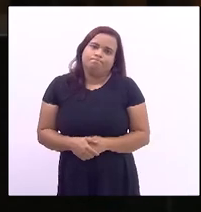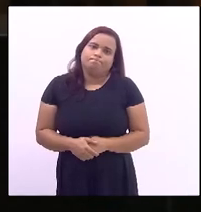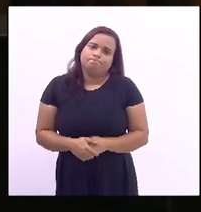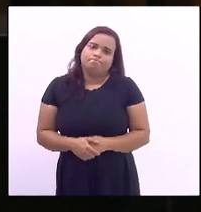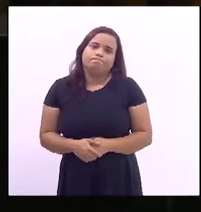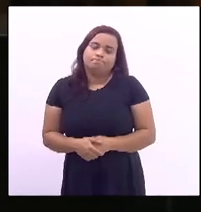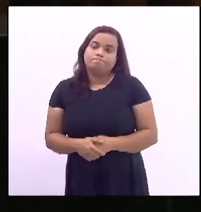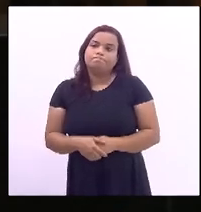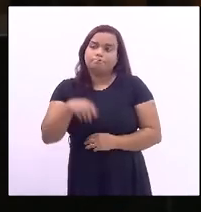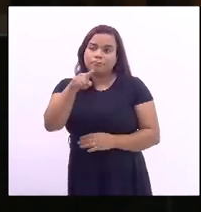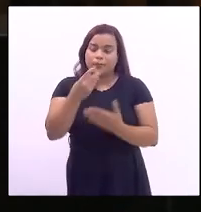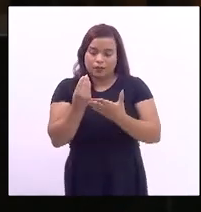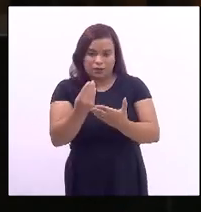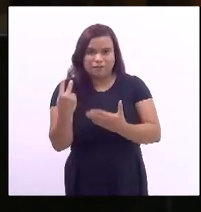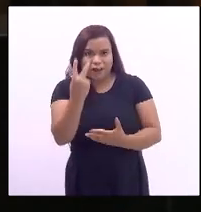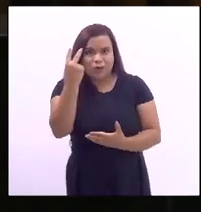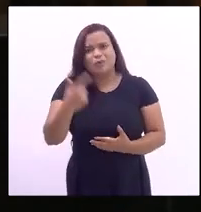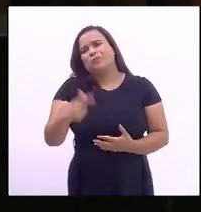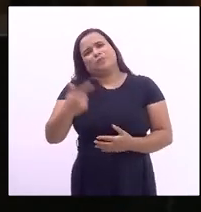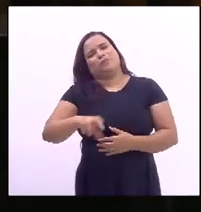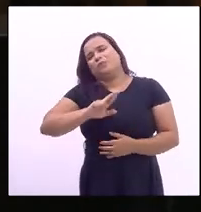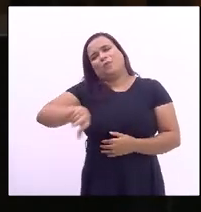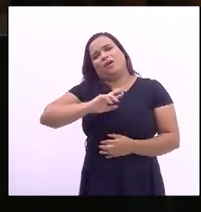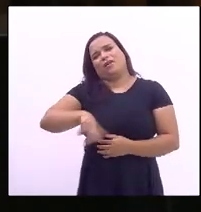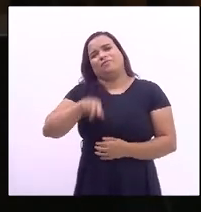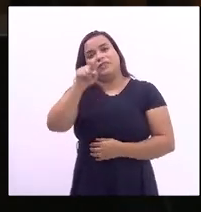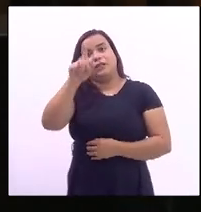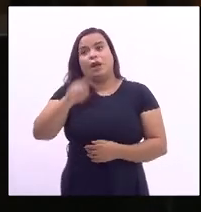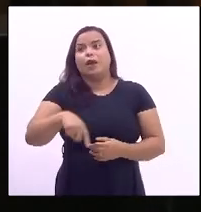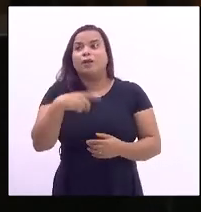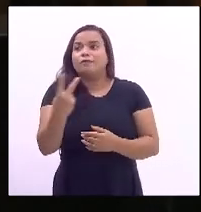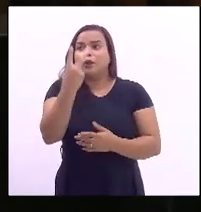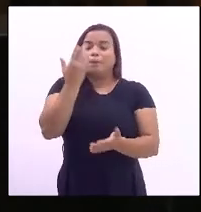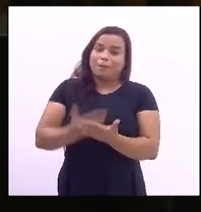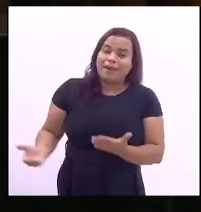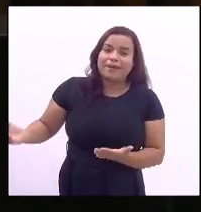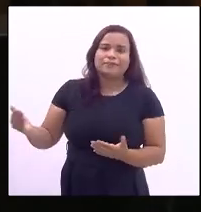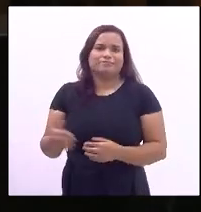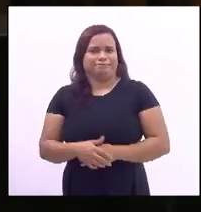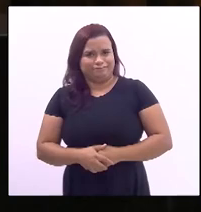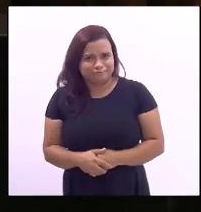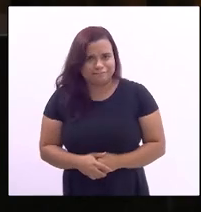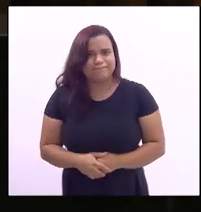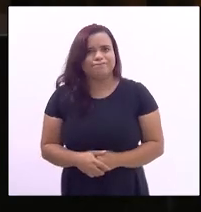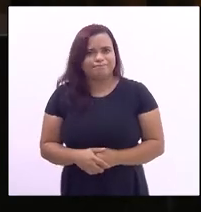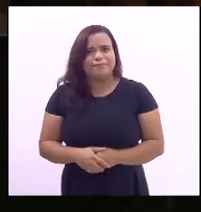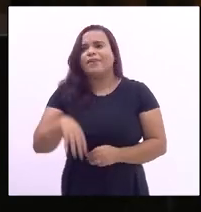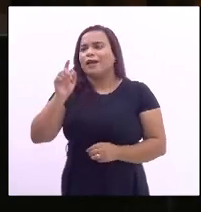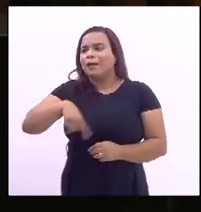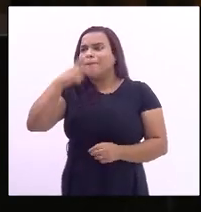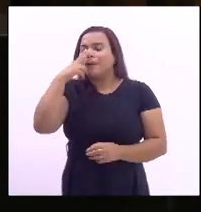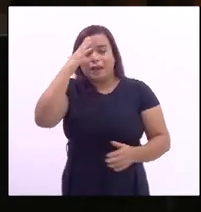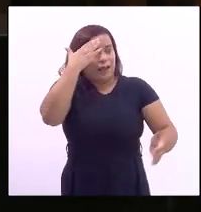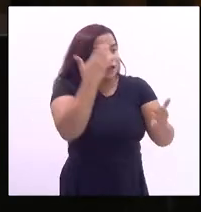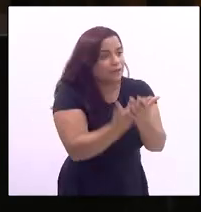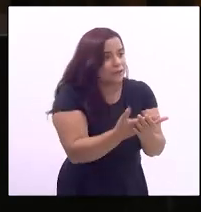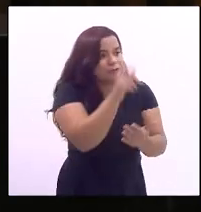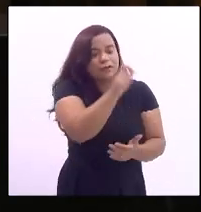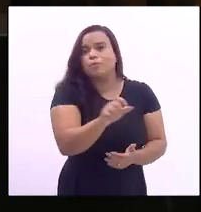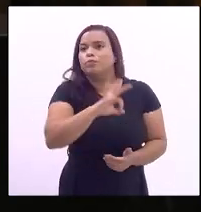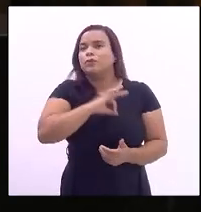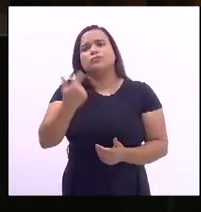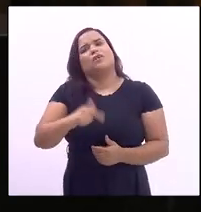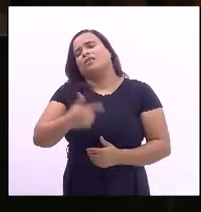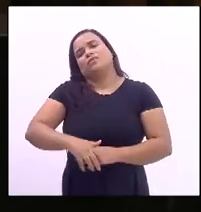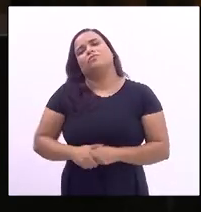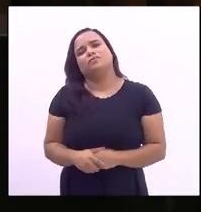E isso não é valorização isso é desvalorização isso é desacreditar no nosso policiais